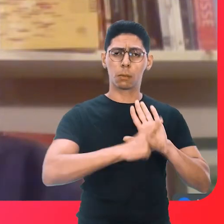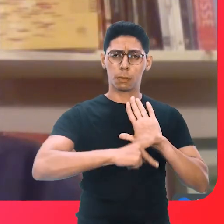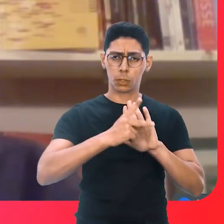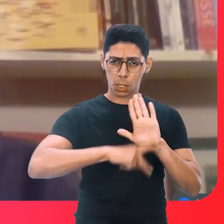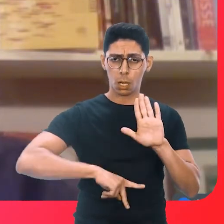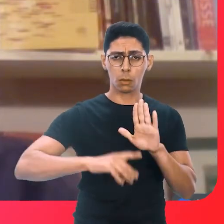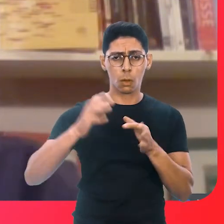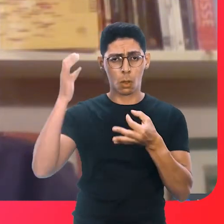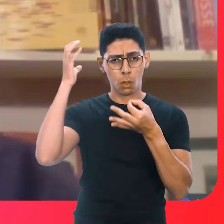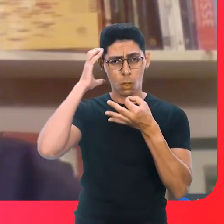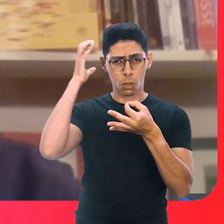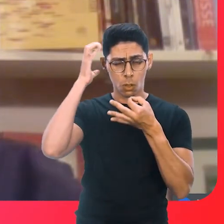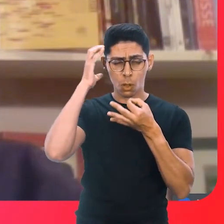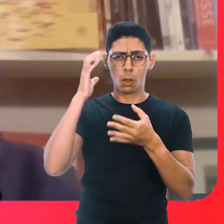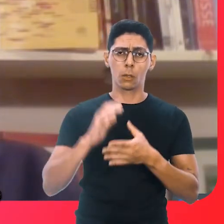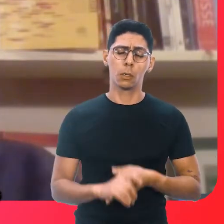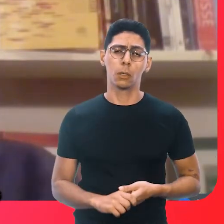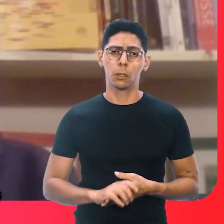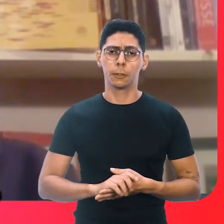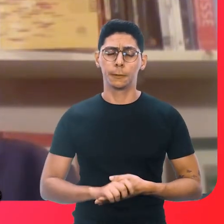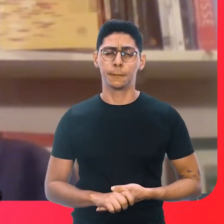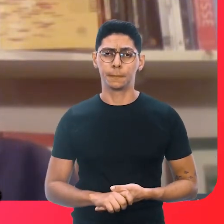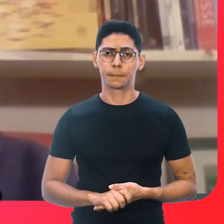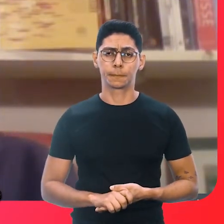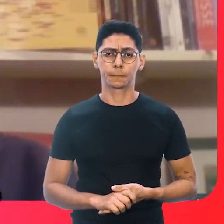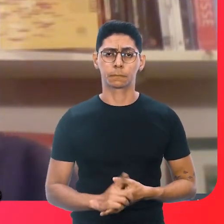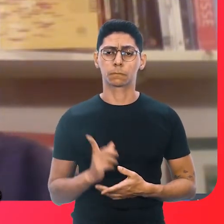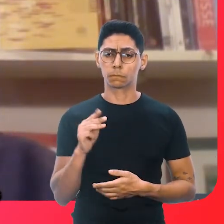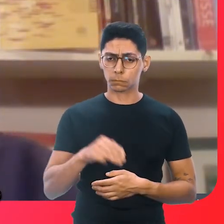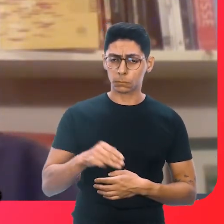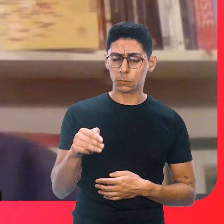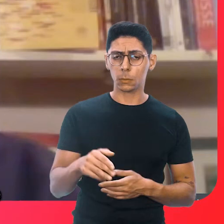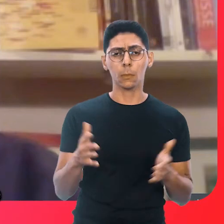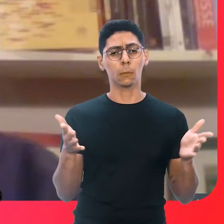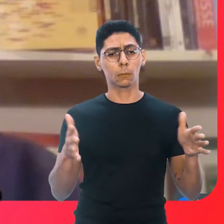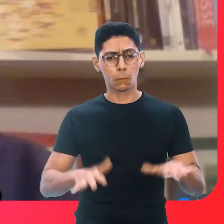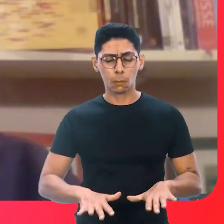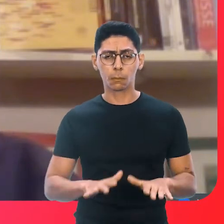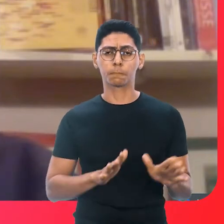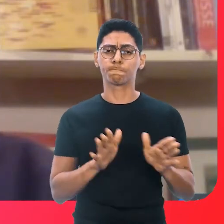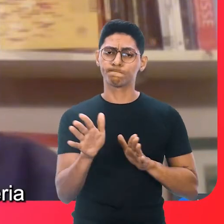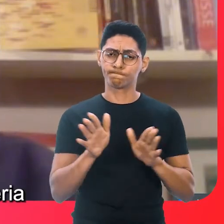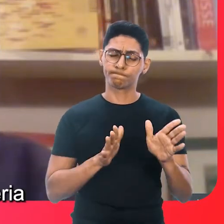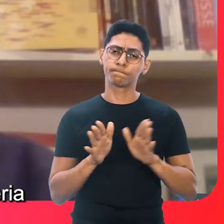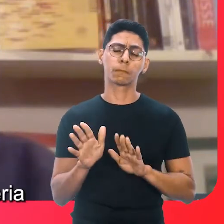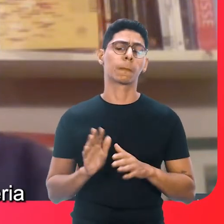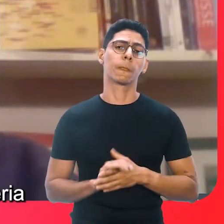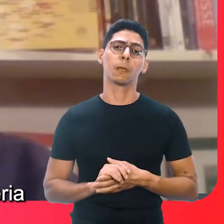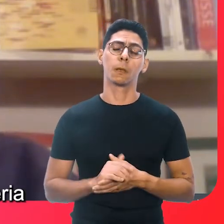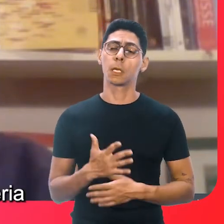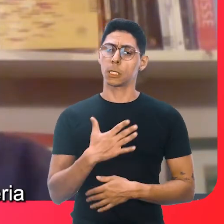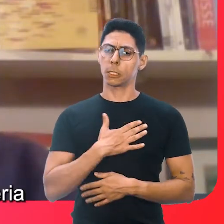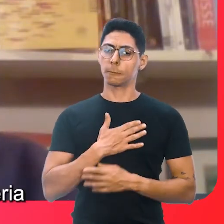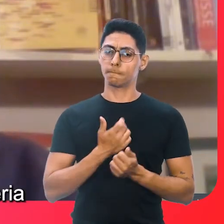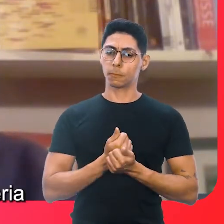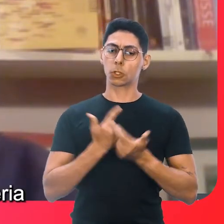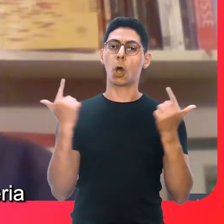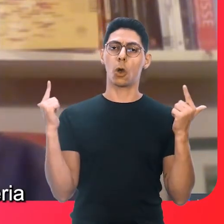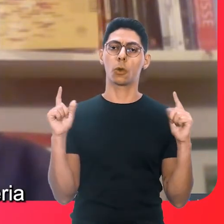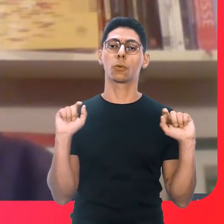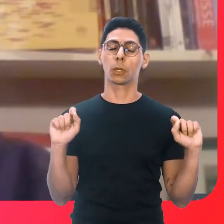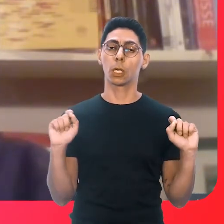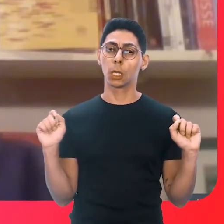esse projeto, o Minuto da Inclusão. E demos a sorte, Antônio, de conseguirmos estabelecer